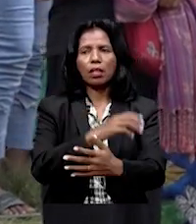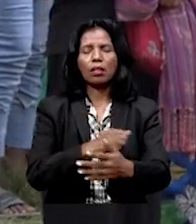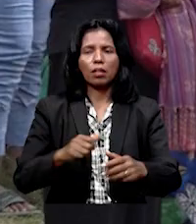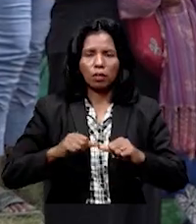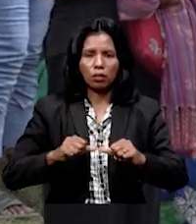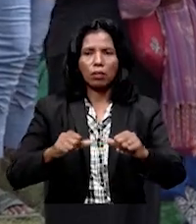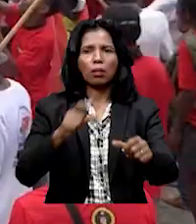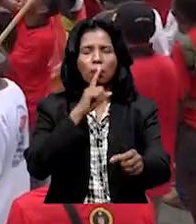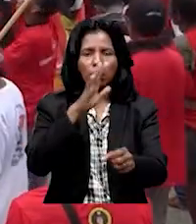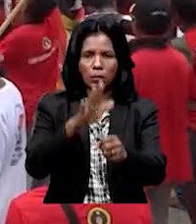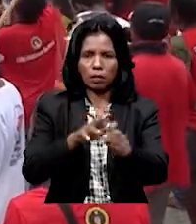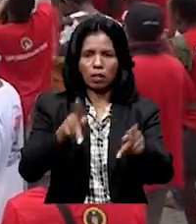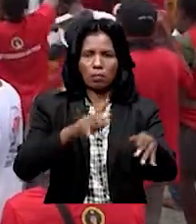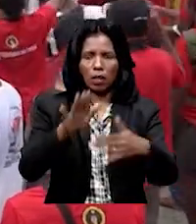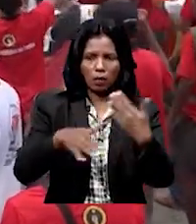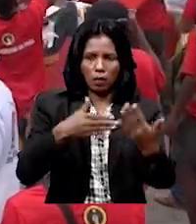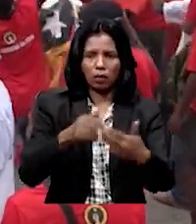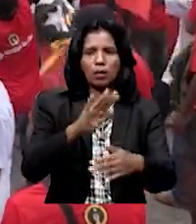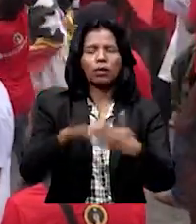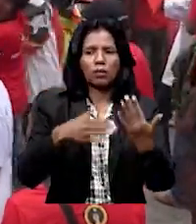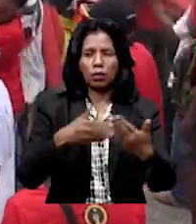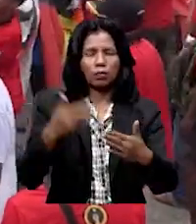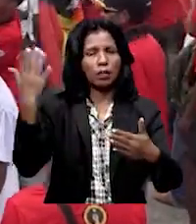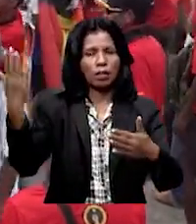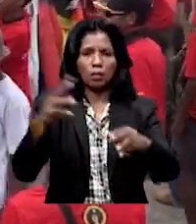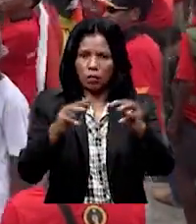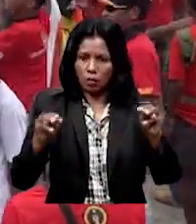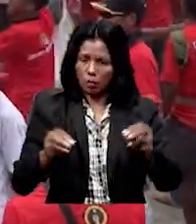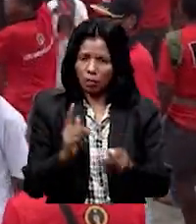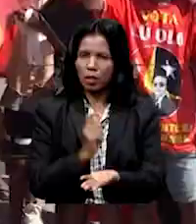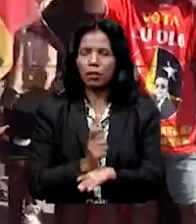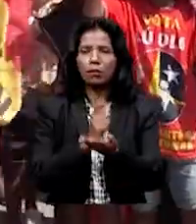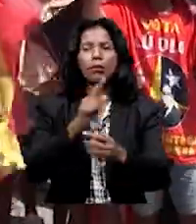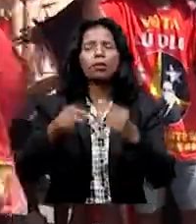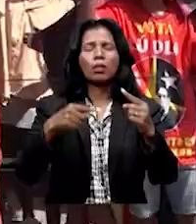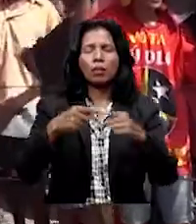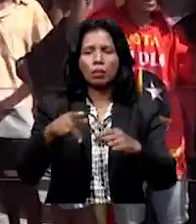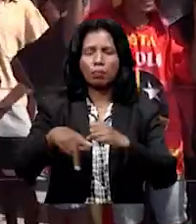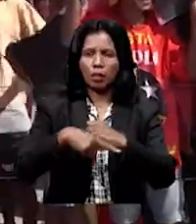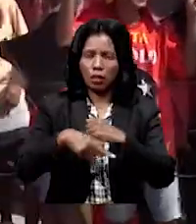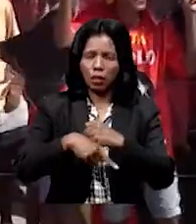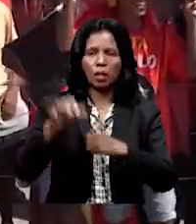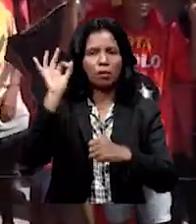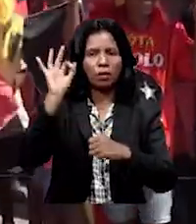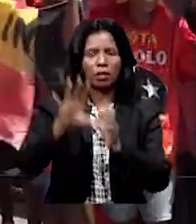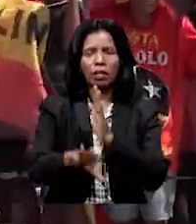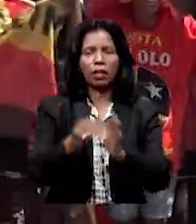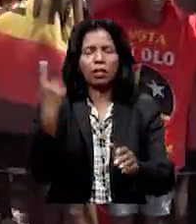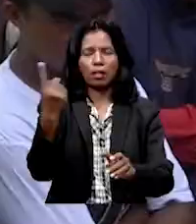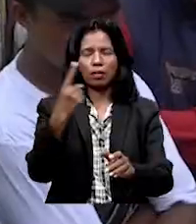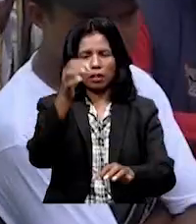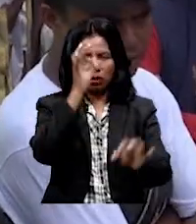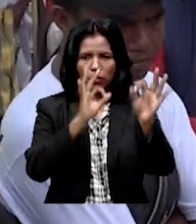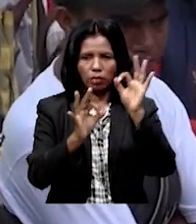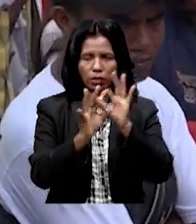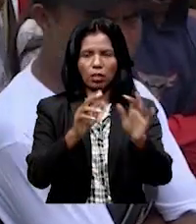continua promete ba militantes no simpatizantes sira iha município Ataoro Katak, banhira Partido Fretilin heta na fatin confiança